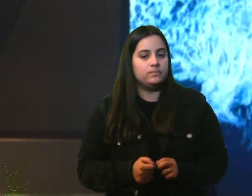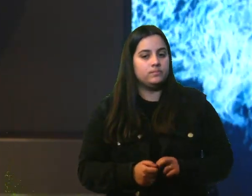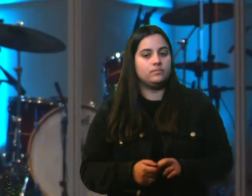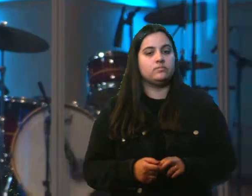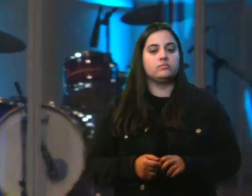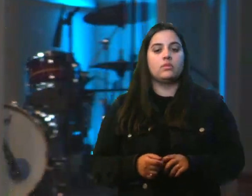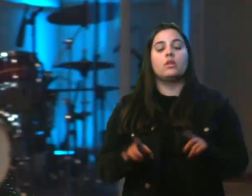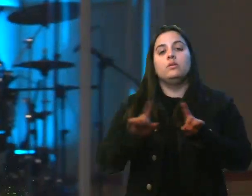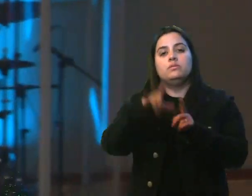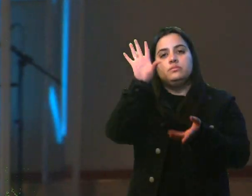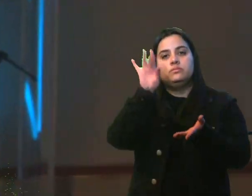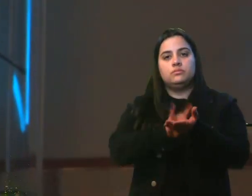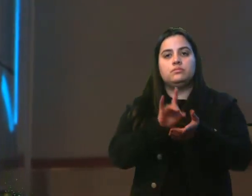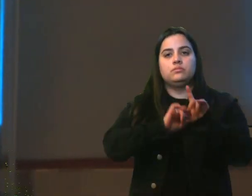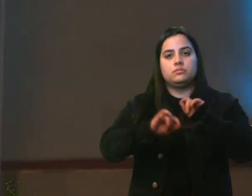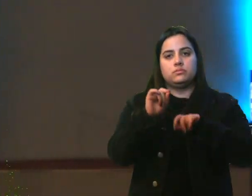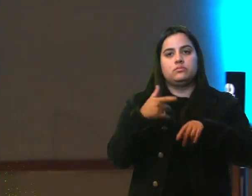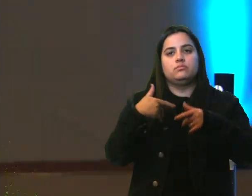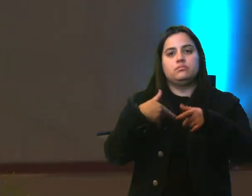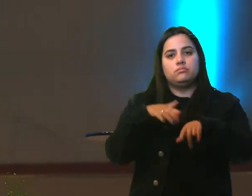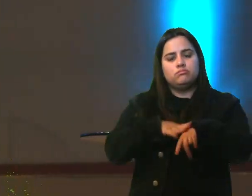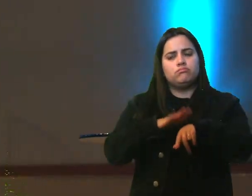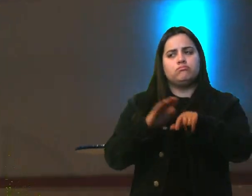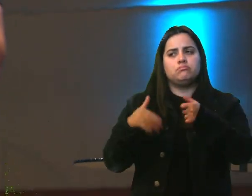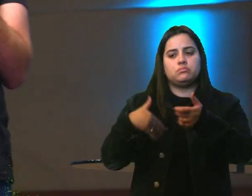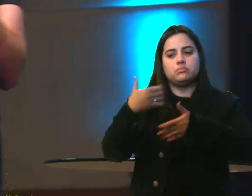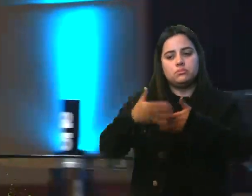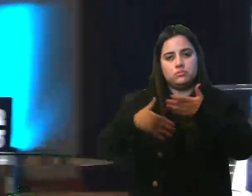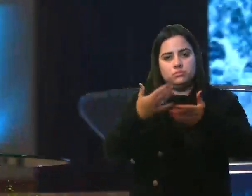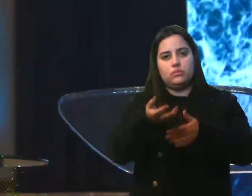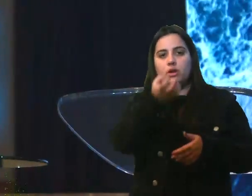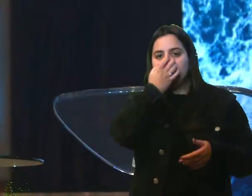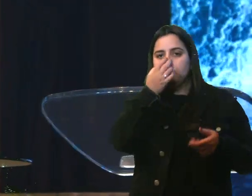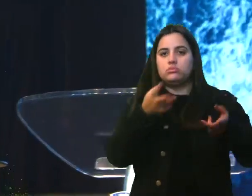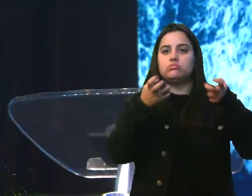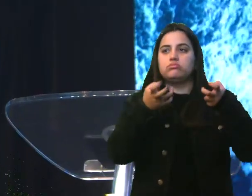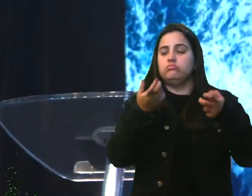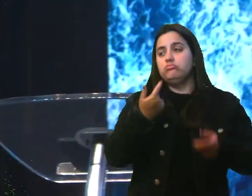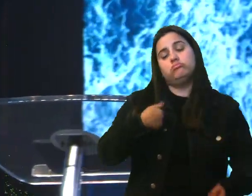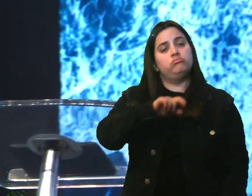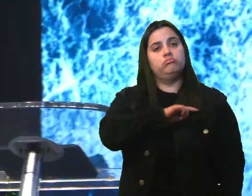Mas essa é uma verdade. Com o tempo, a Kiara foi percebendo que ela era nossa.